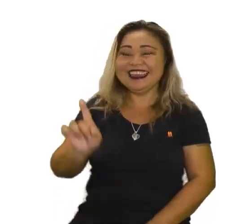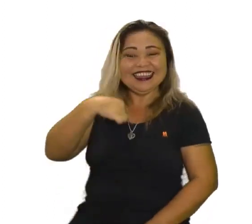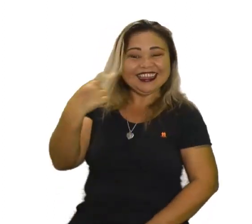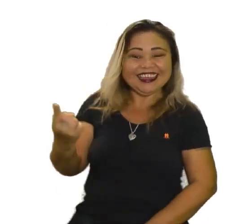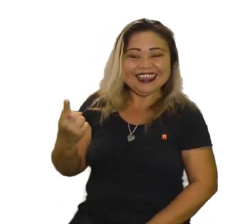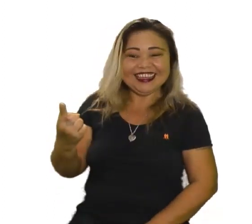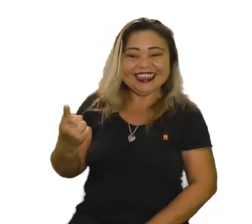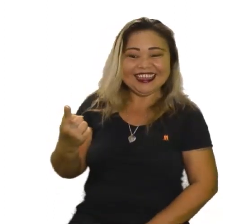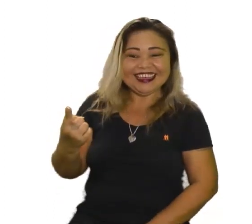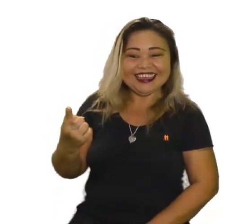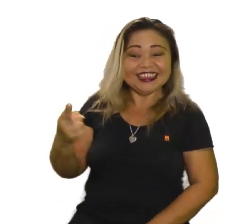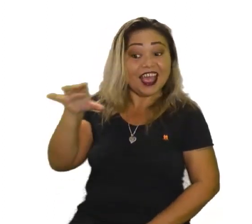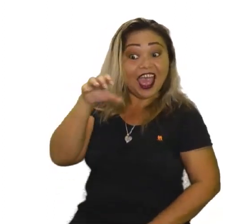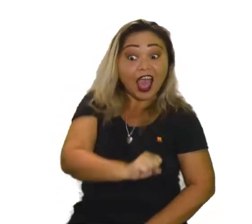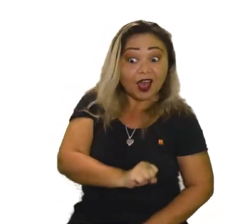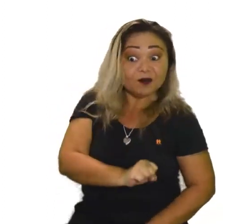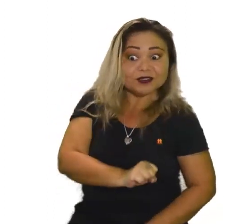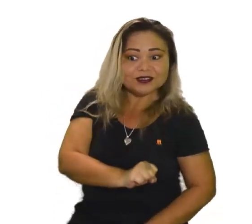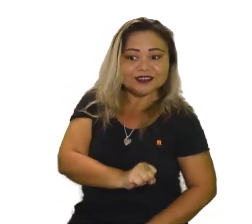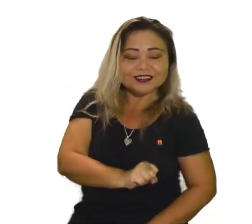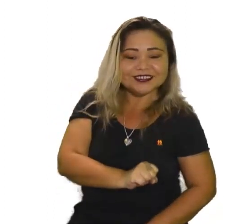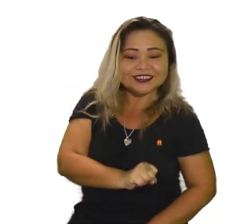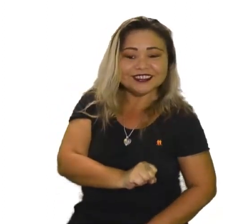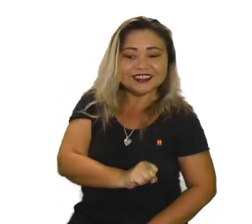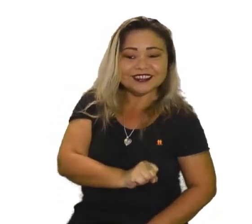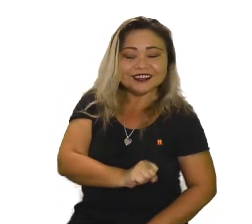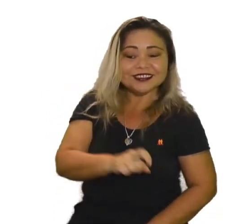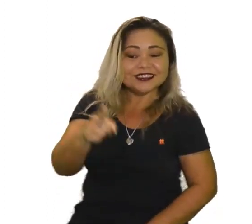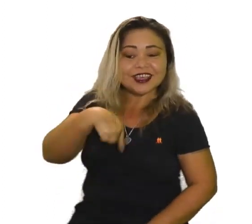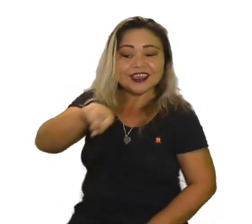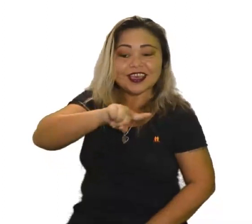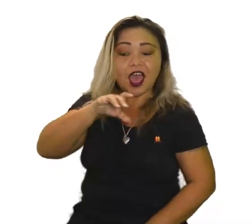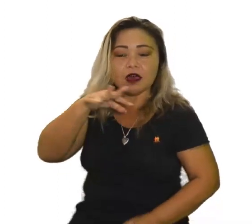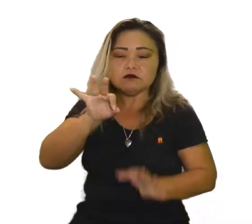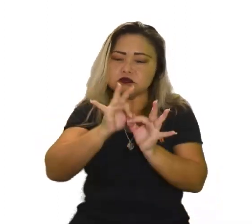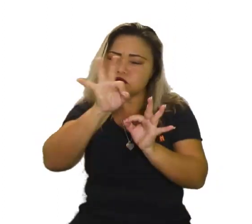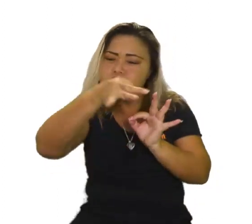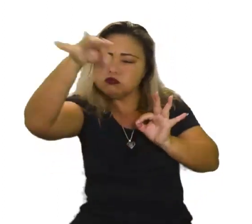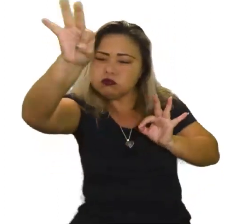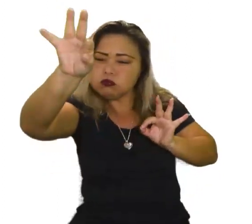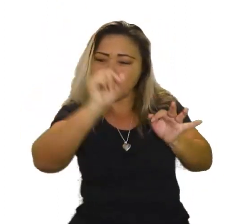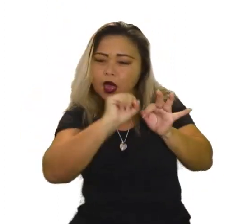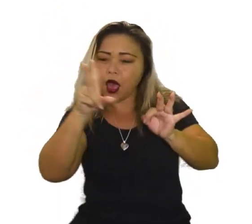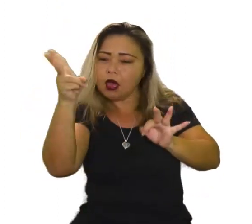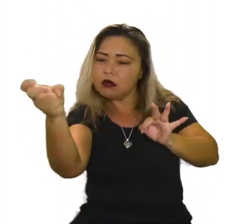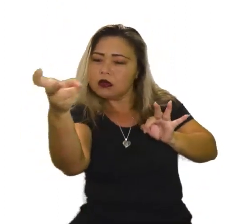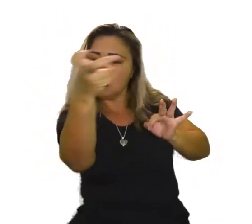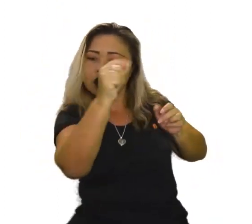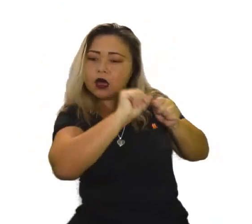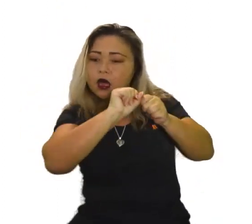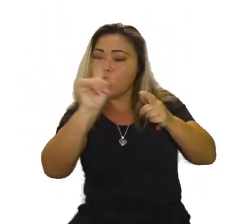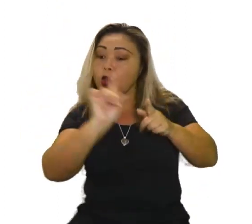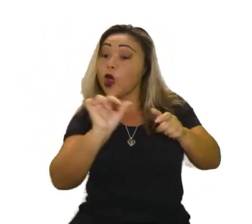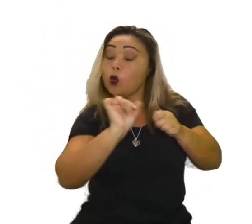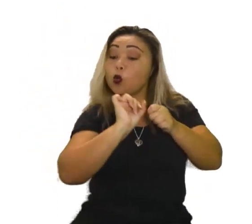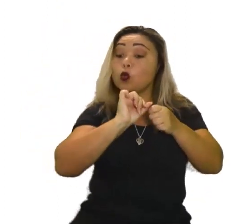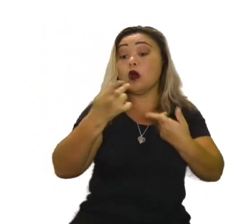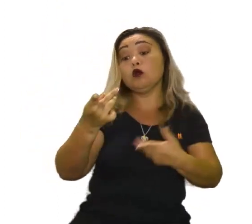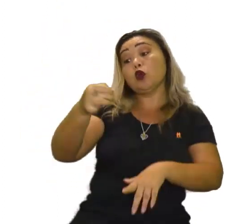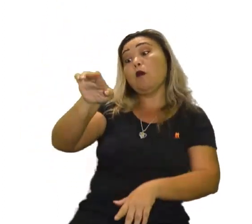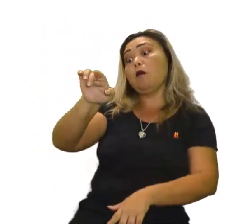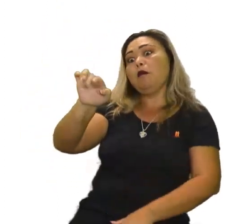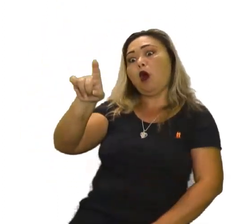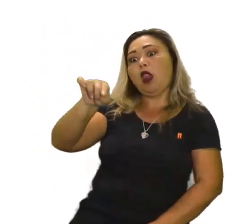Isso, ela tem que ser ágil. Ela voa distâncias, né? Para poder captar não só o